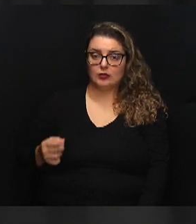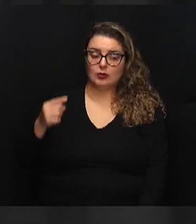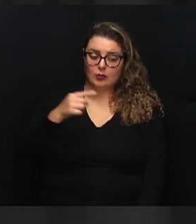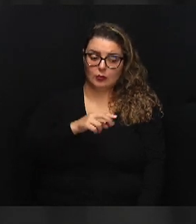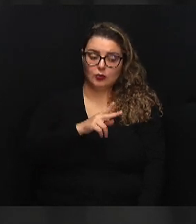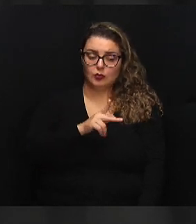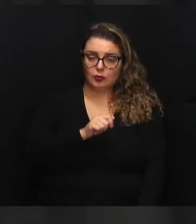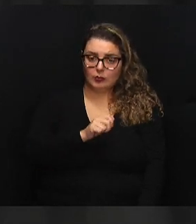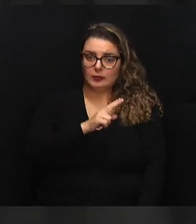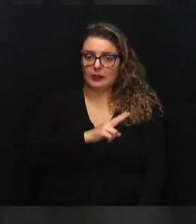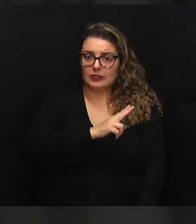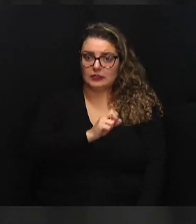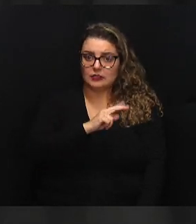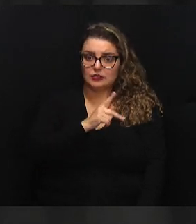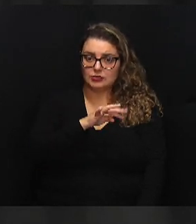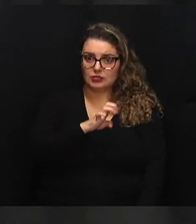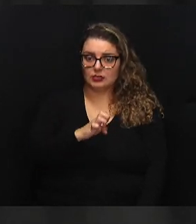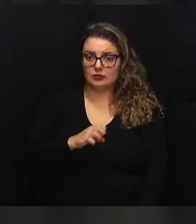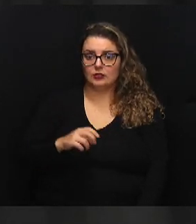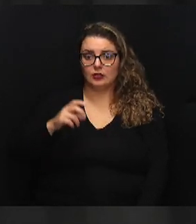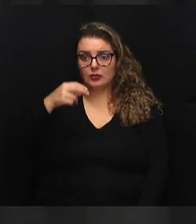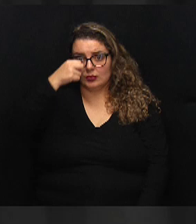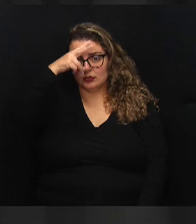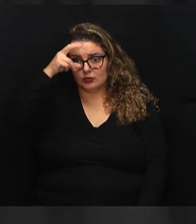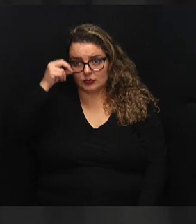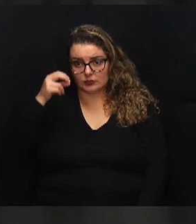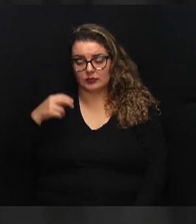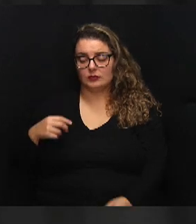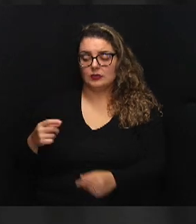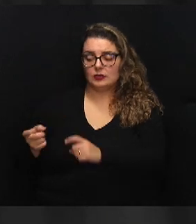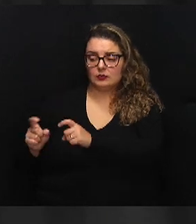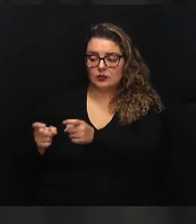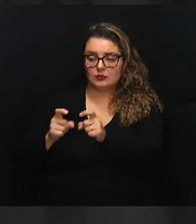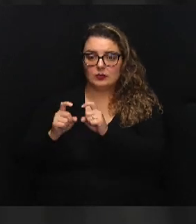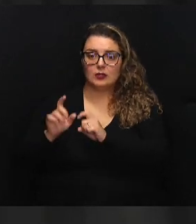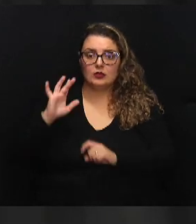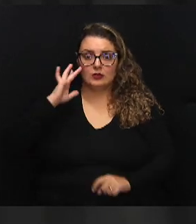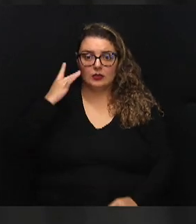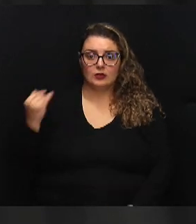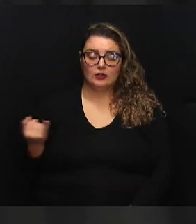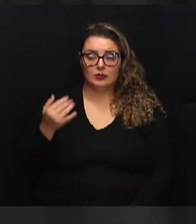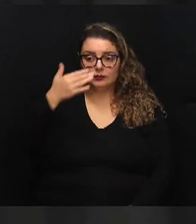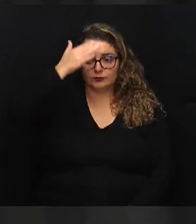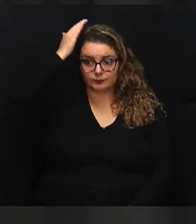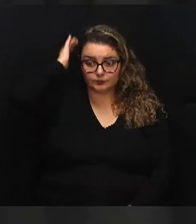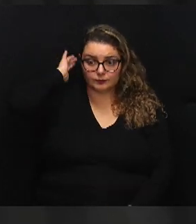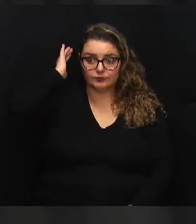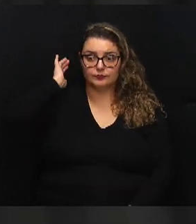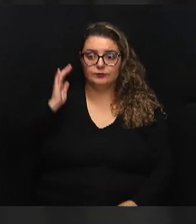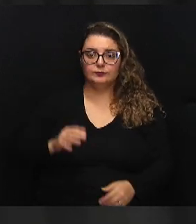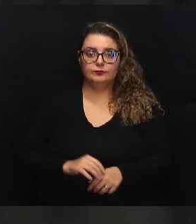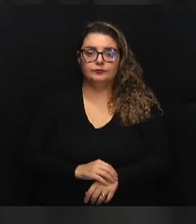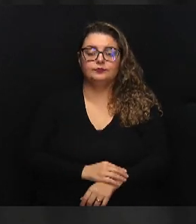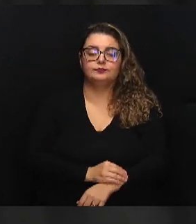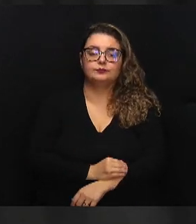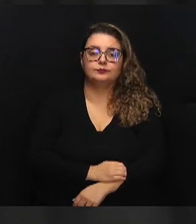importante que os prefeitos se reúnam, eles estão se reunindo. Eu acho que é importante, o Dário,